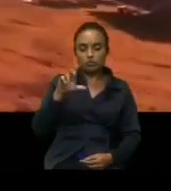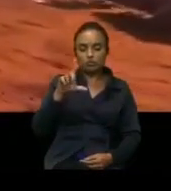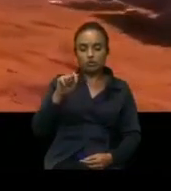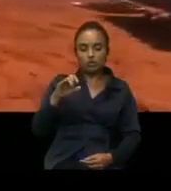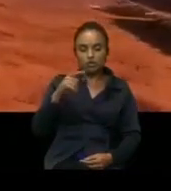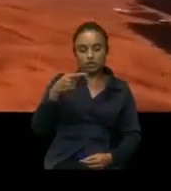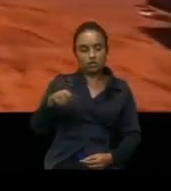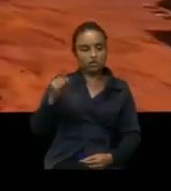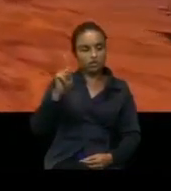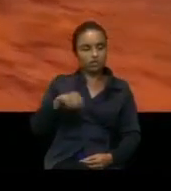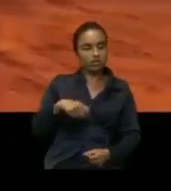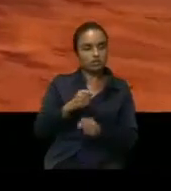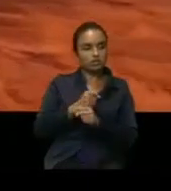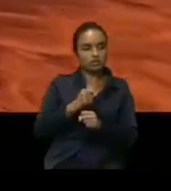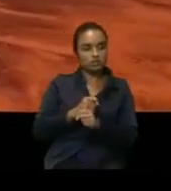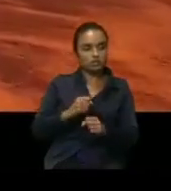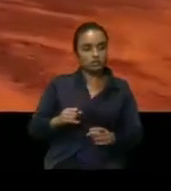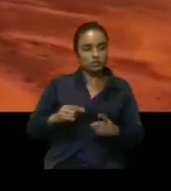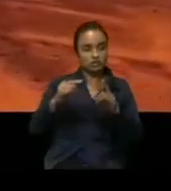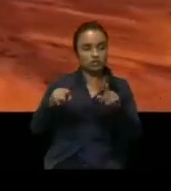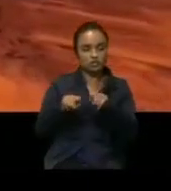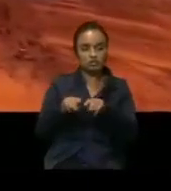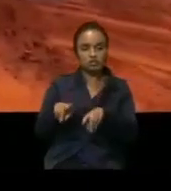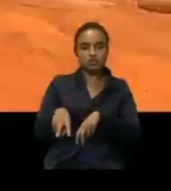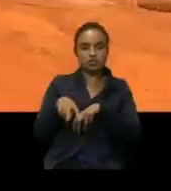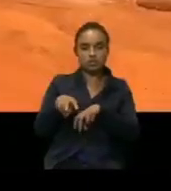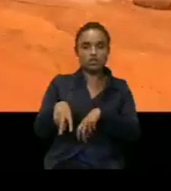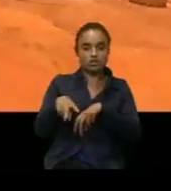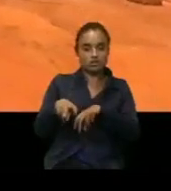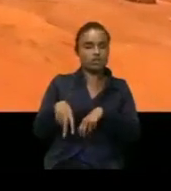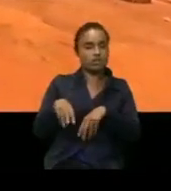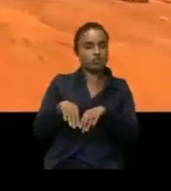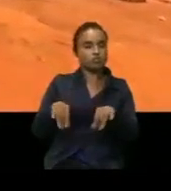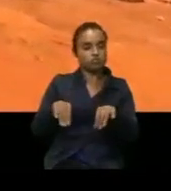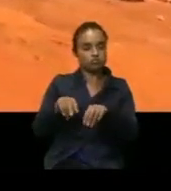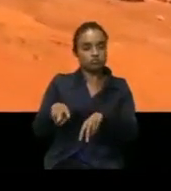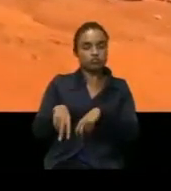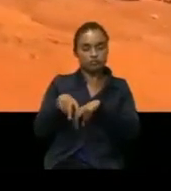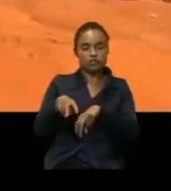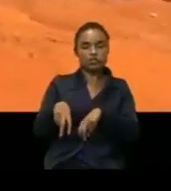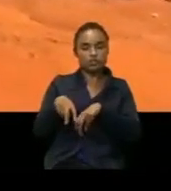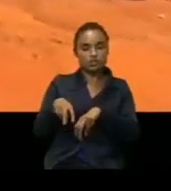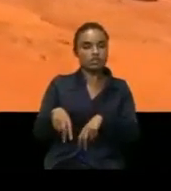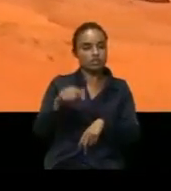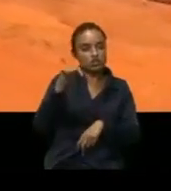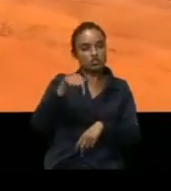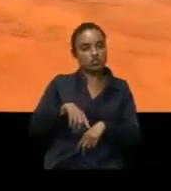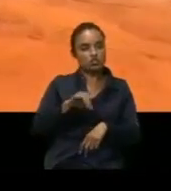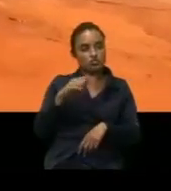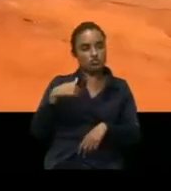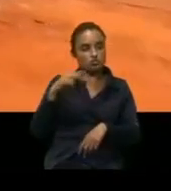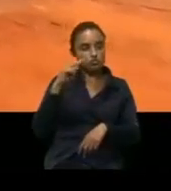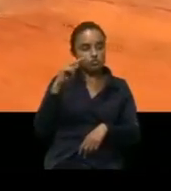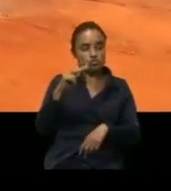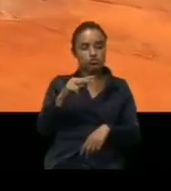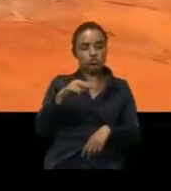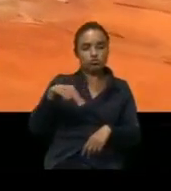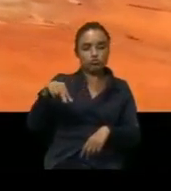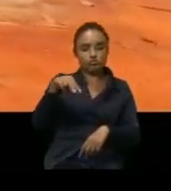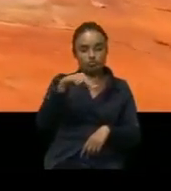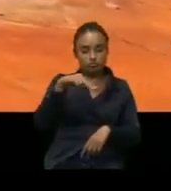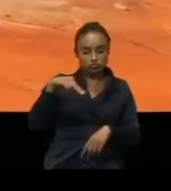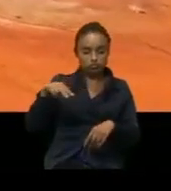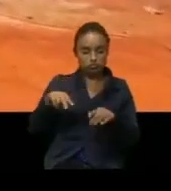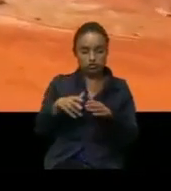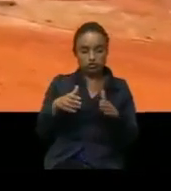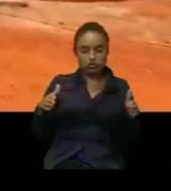O pessoal trabalhando na escavação. E aqui só uma visão geral de novo, aquela mesma do